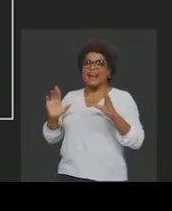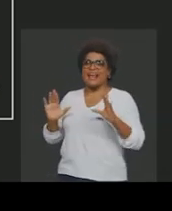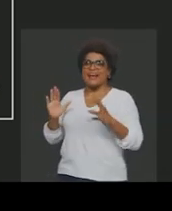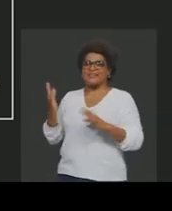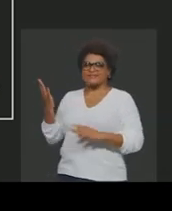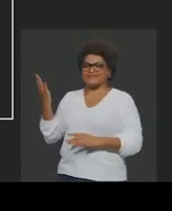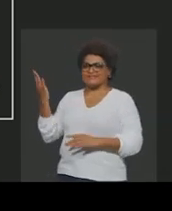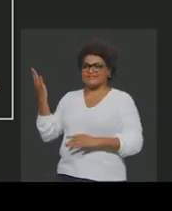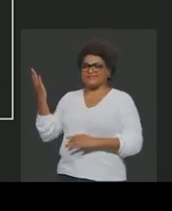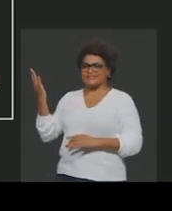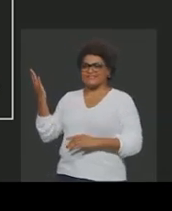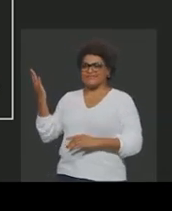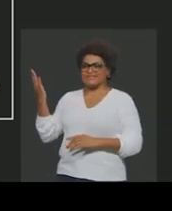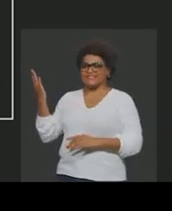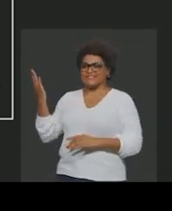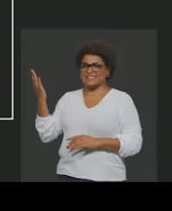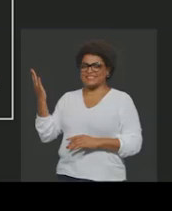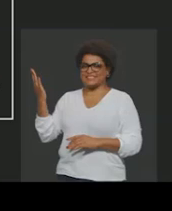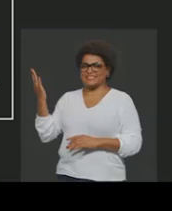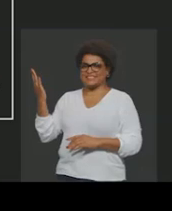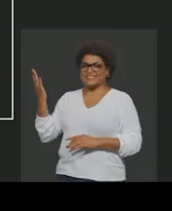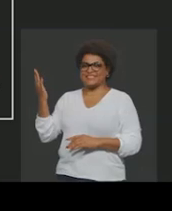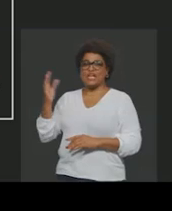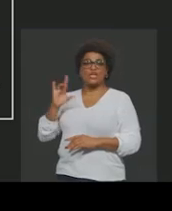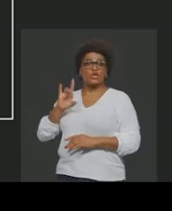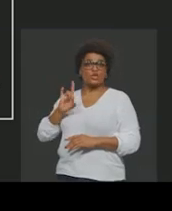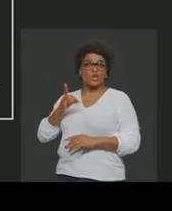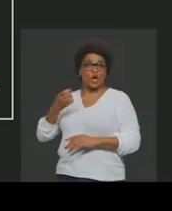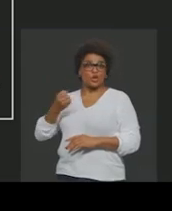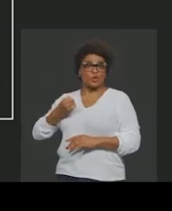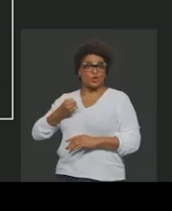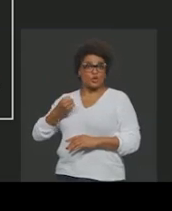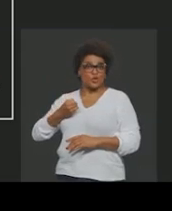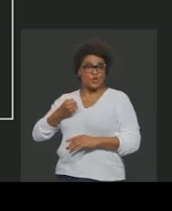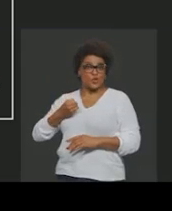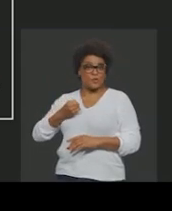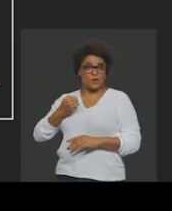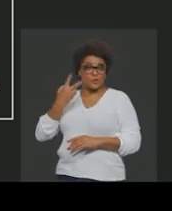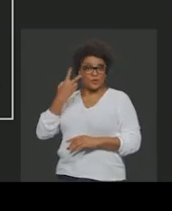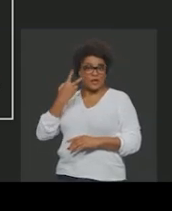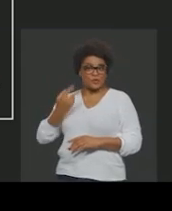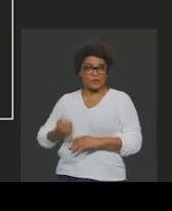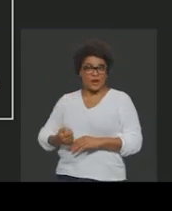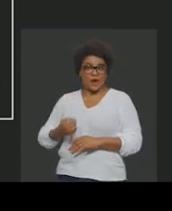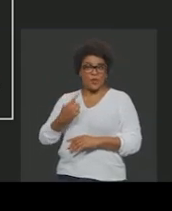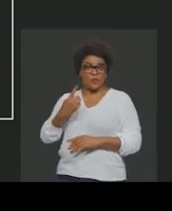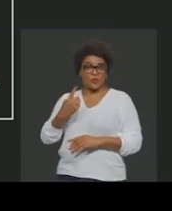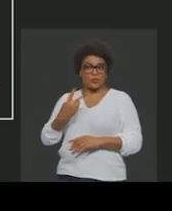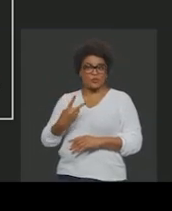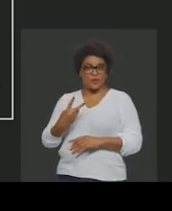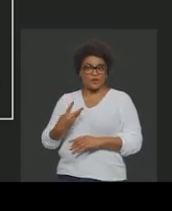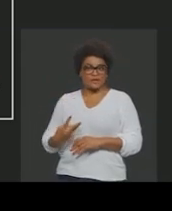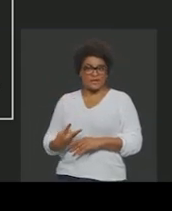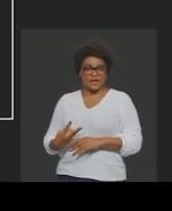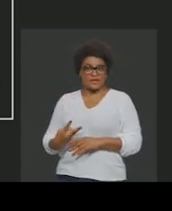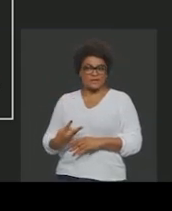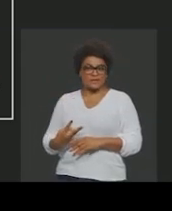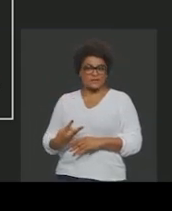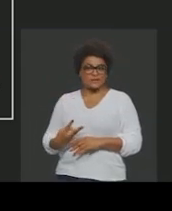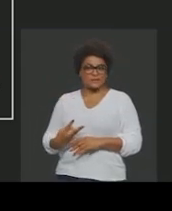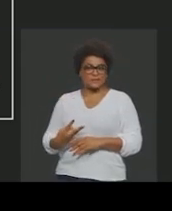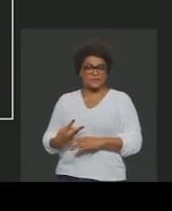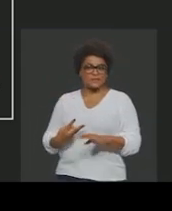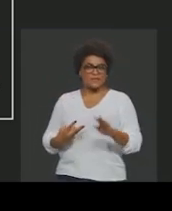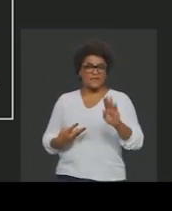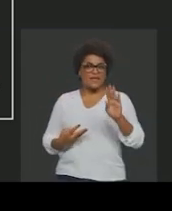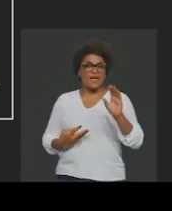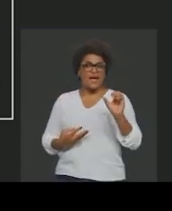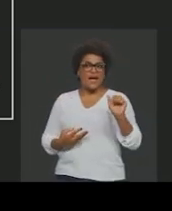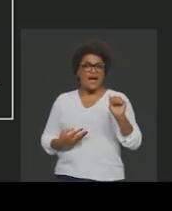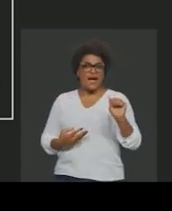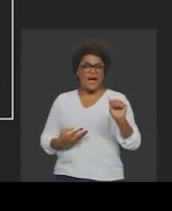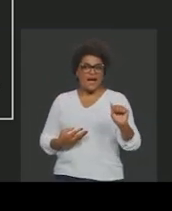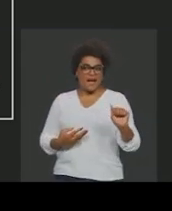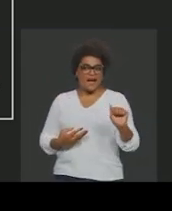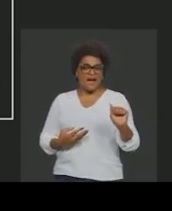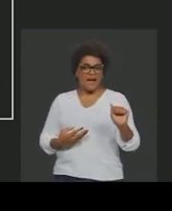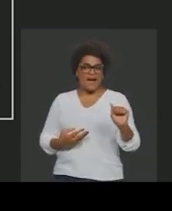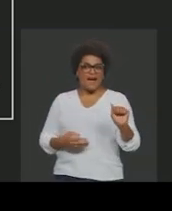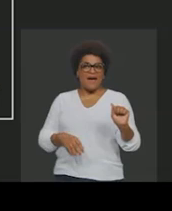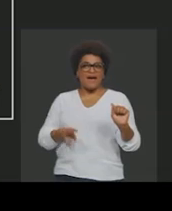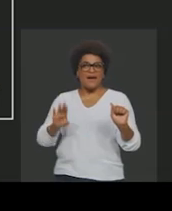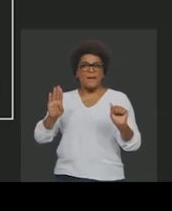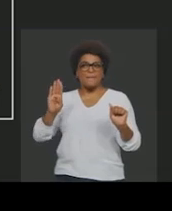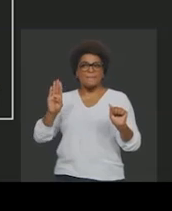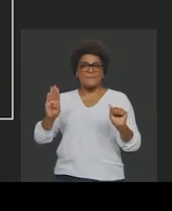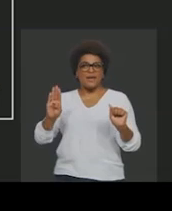os números naturais 1, 2 e 3. E o conjunto B só tem os números naturais 4 e 5. Vamos pegar